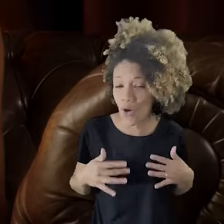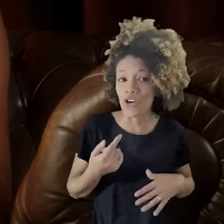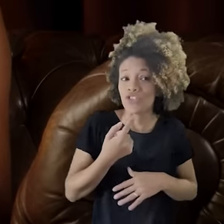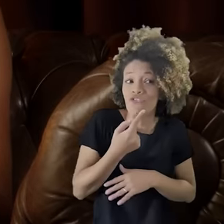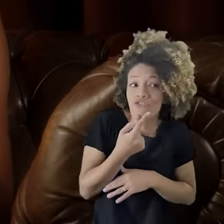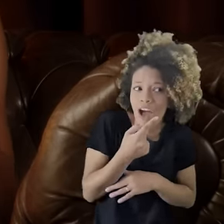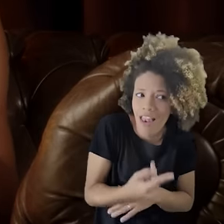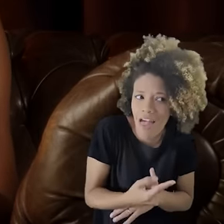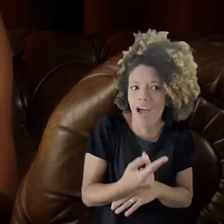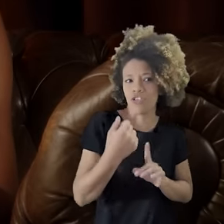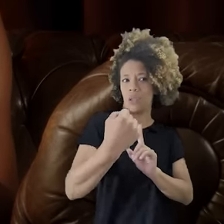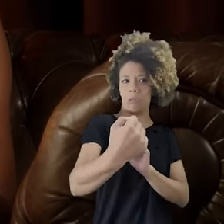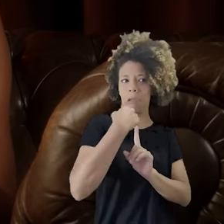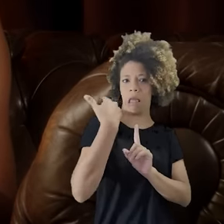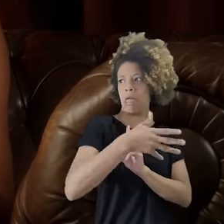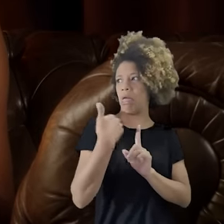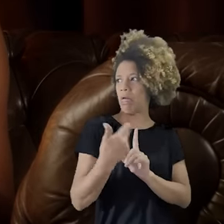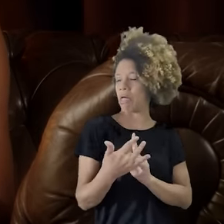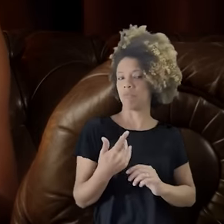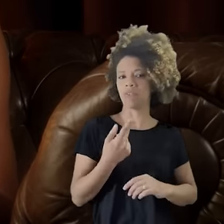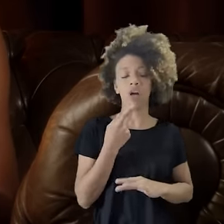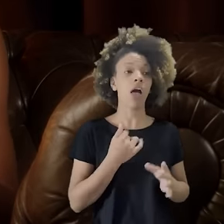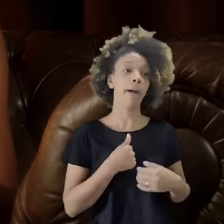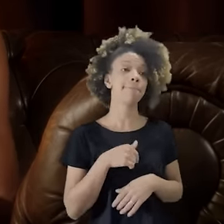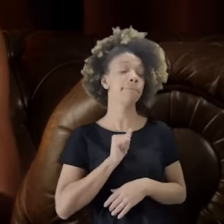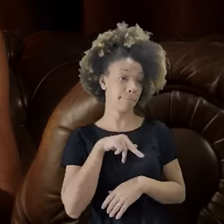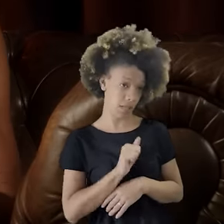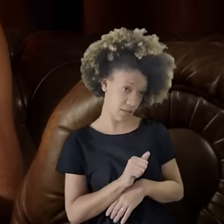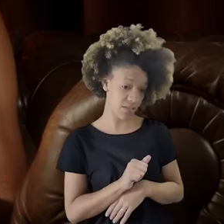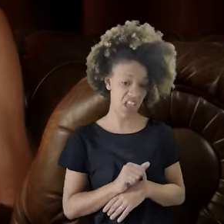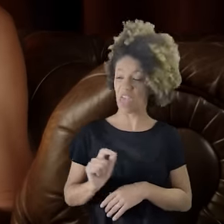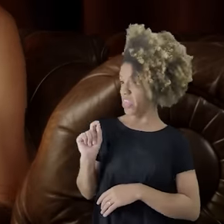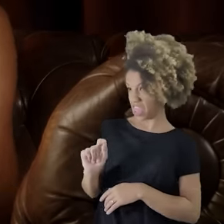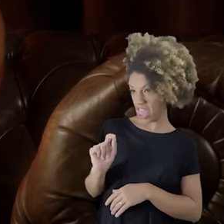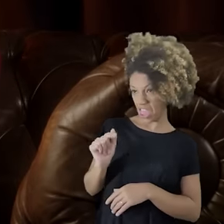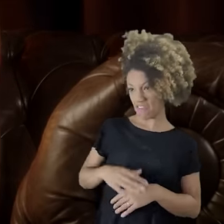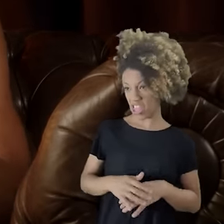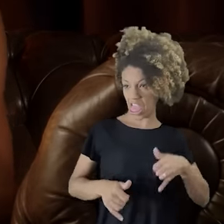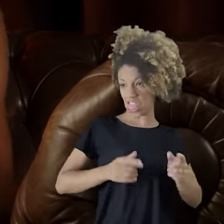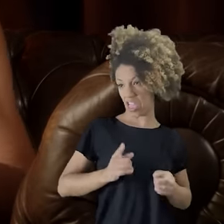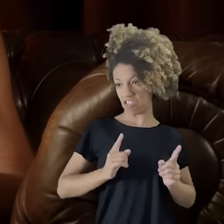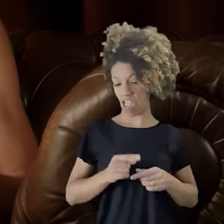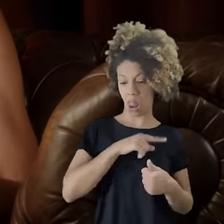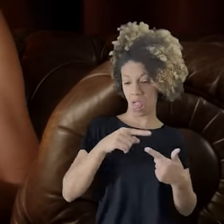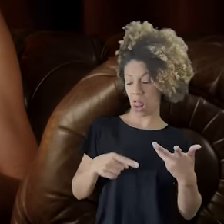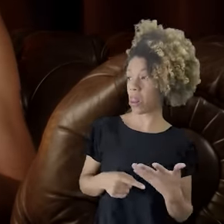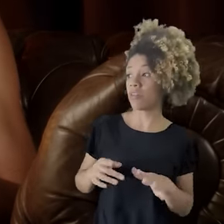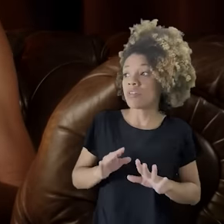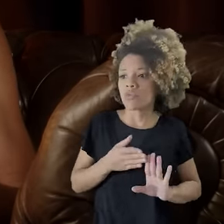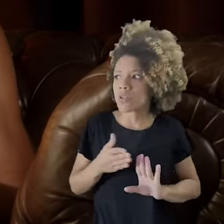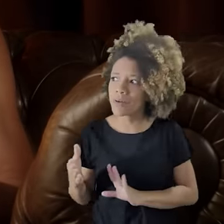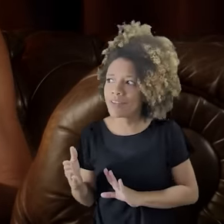de ser agredida de falar assim não meu nome é Ana e a pessoa e tu é travesti é isso é aquilo né